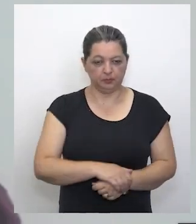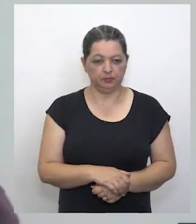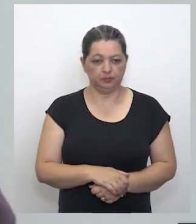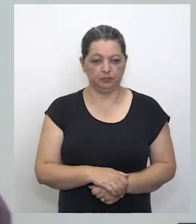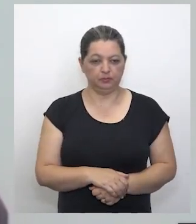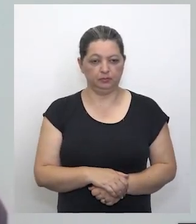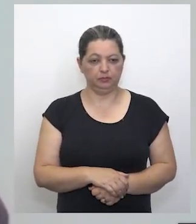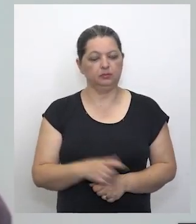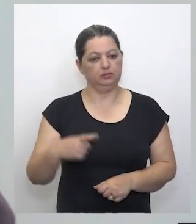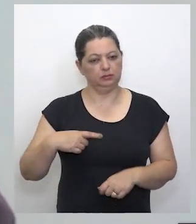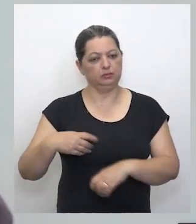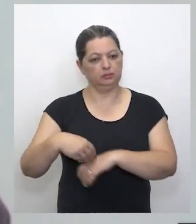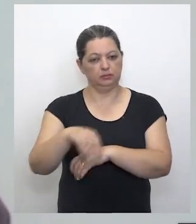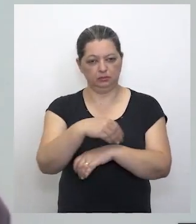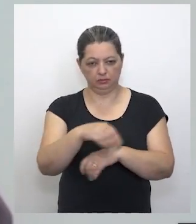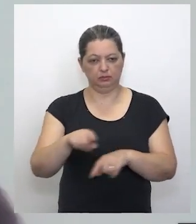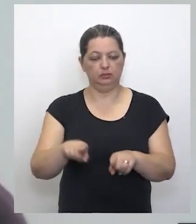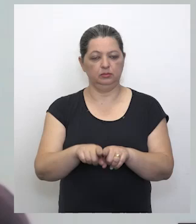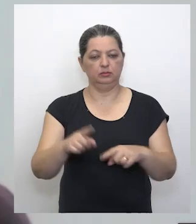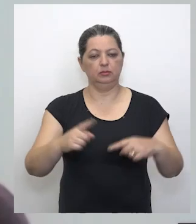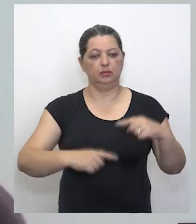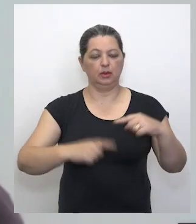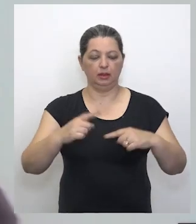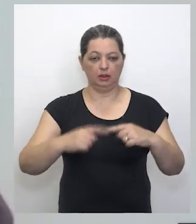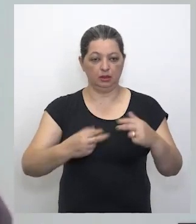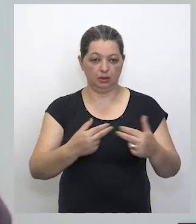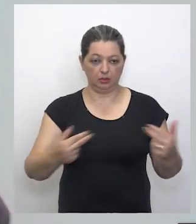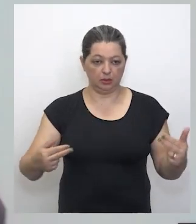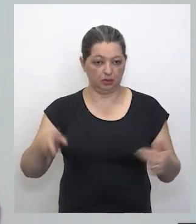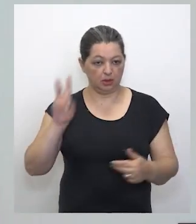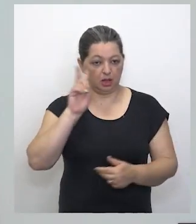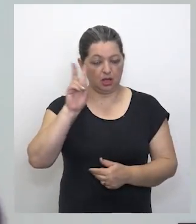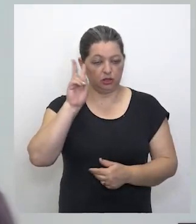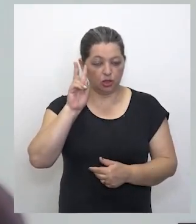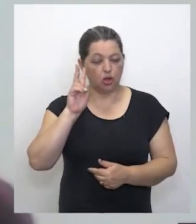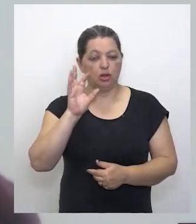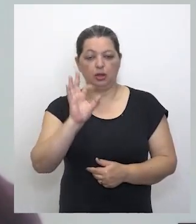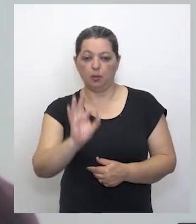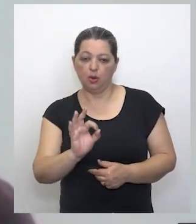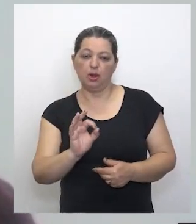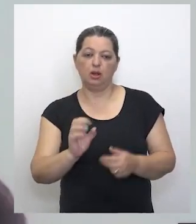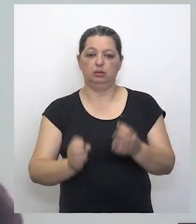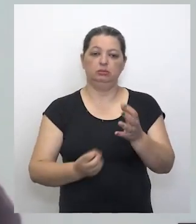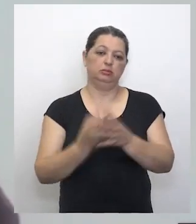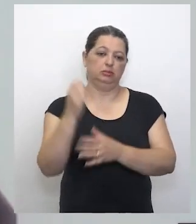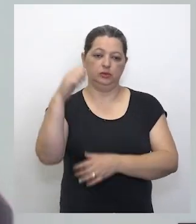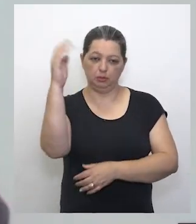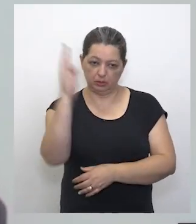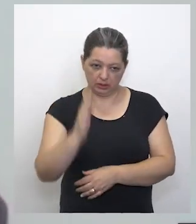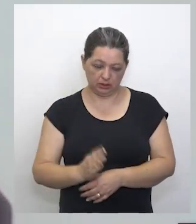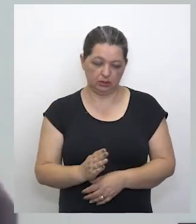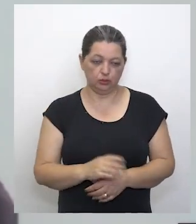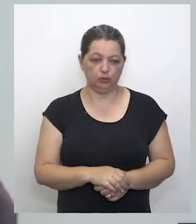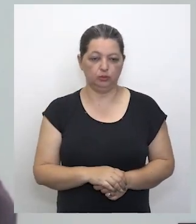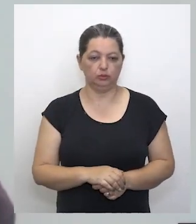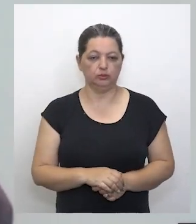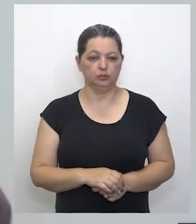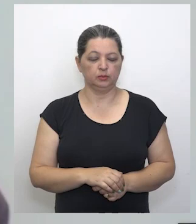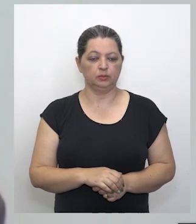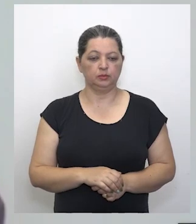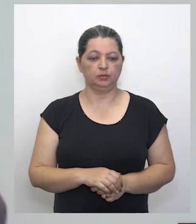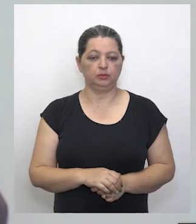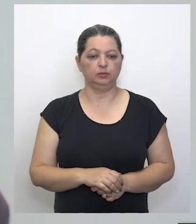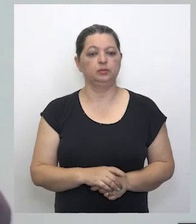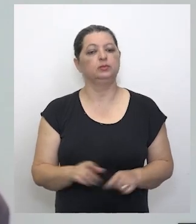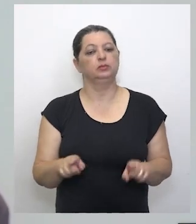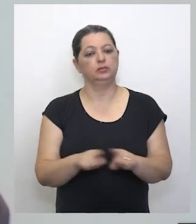algumas sugestões de materiais também, que é a história da moeda brasileira, e partir também de práticas de